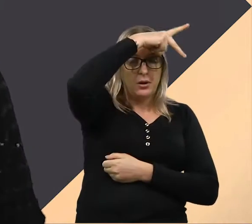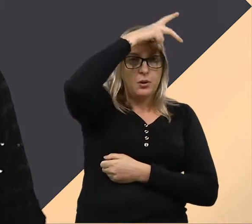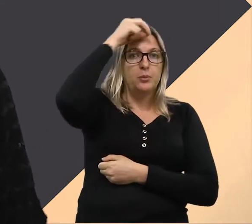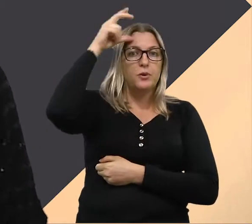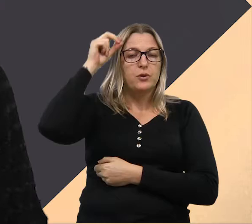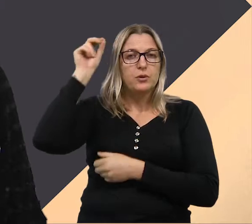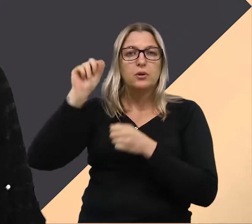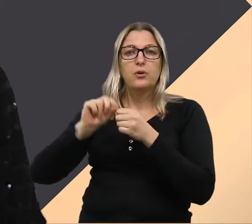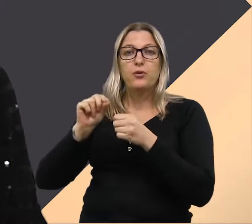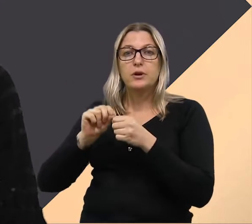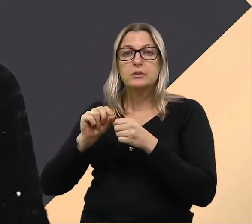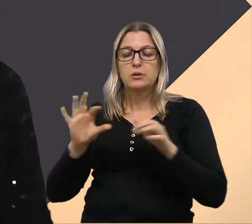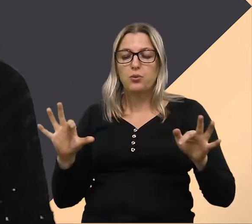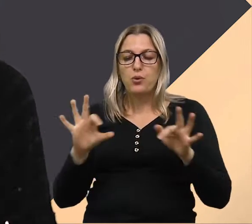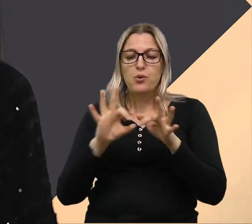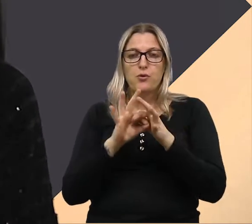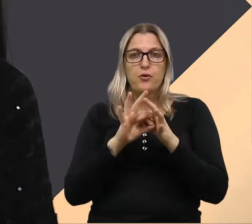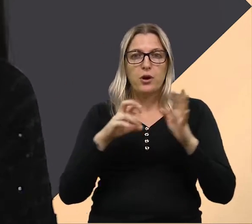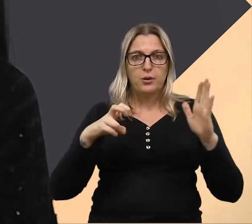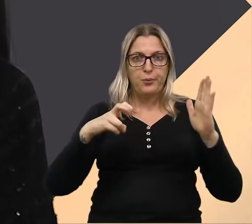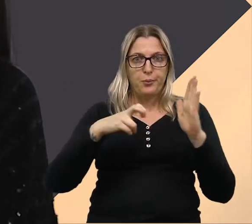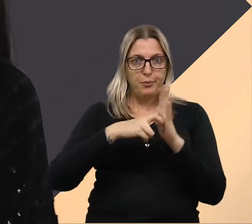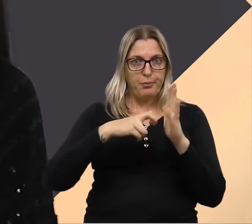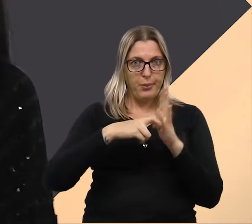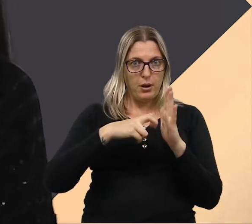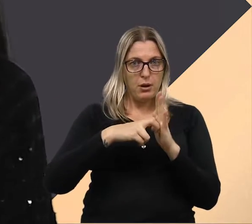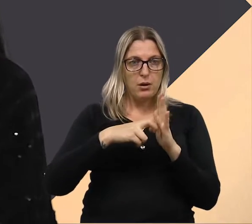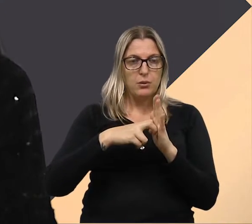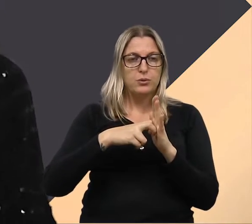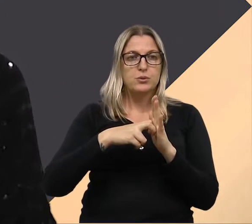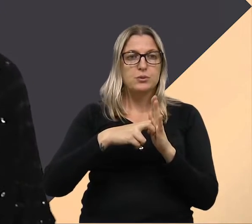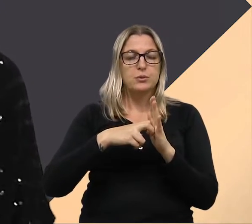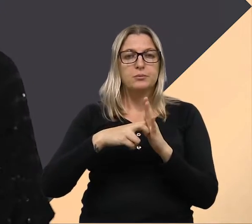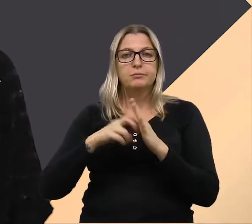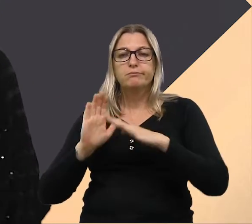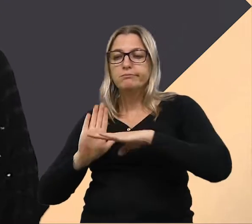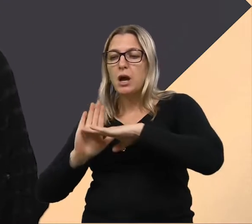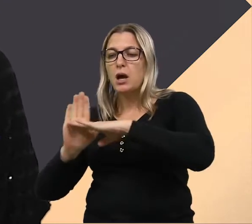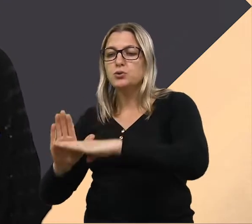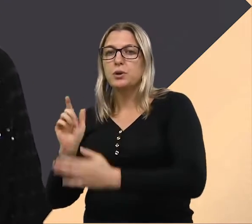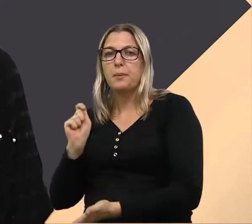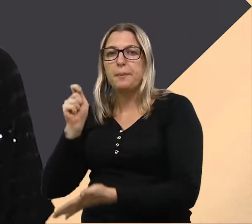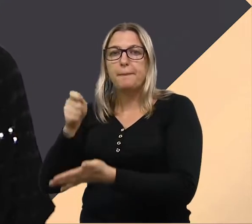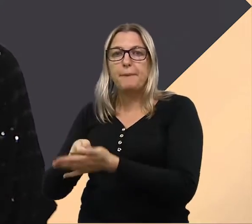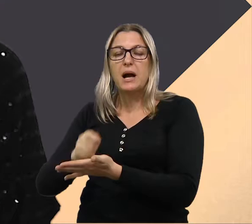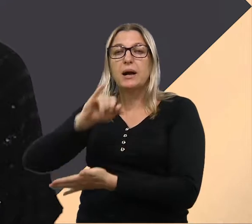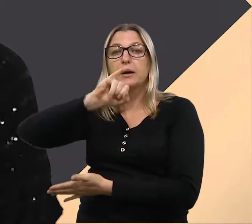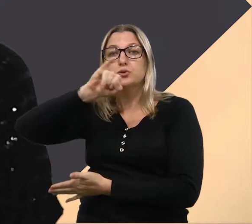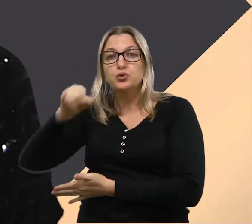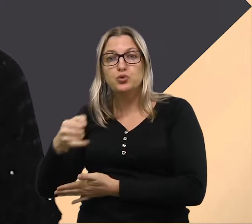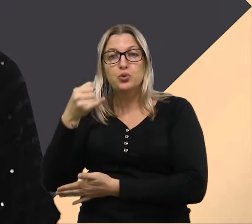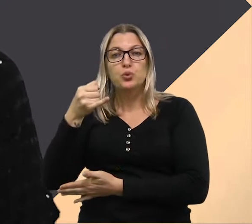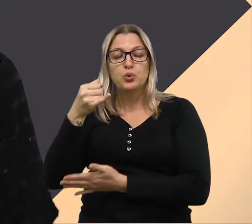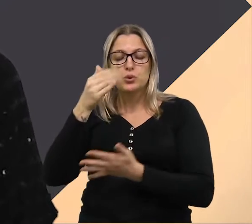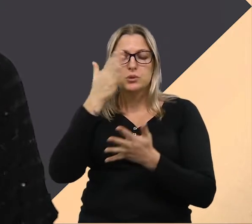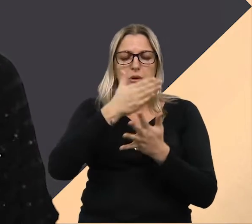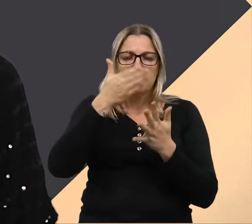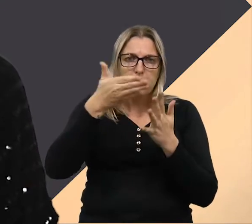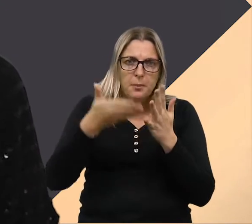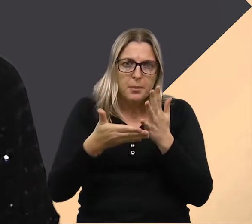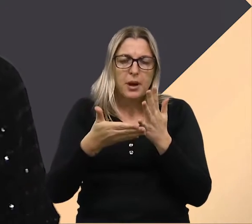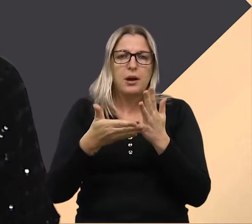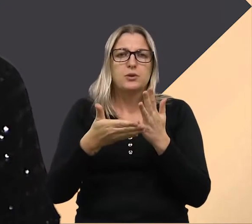a prefeitura está realizando um convênio com instituições financeiras para subsidiar juros de financiamento